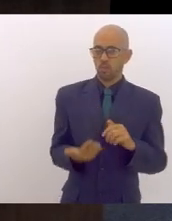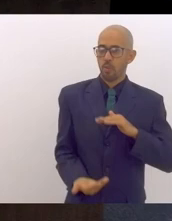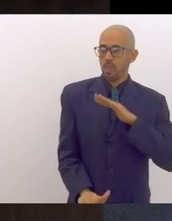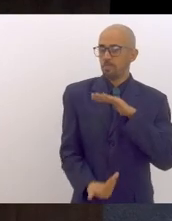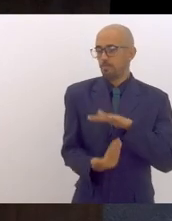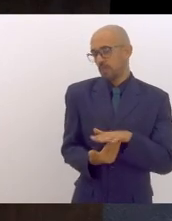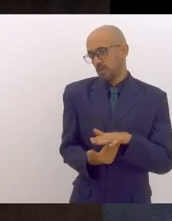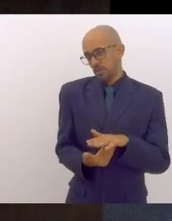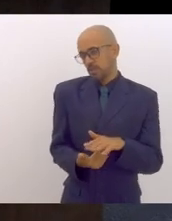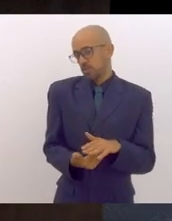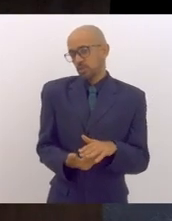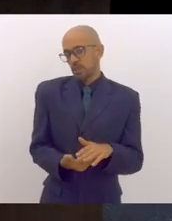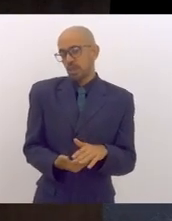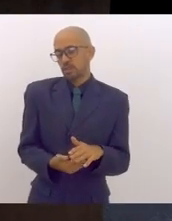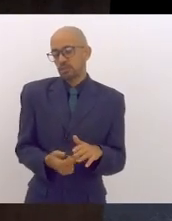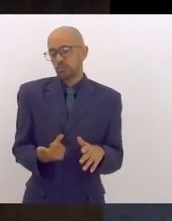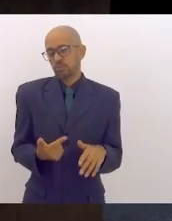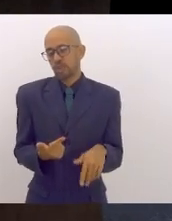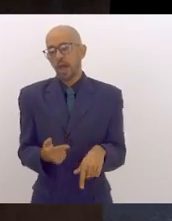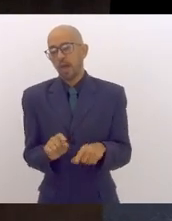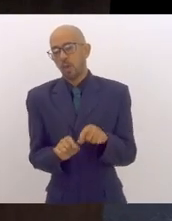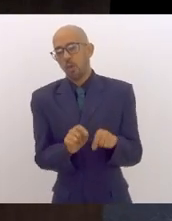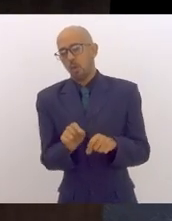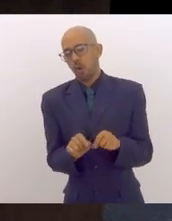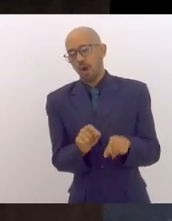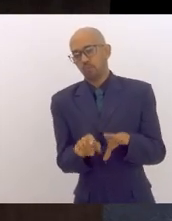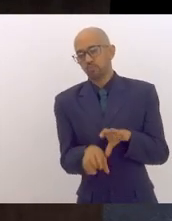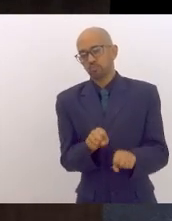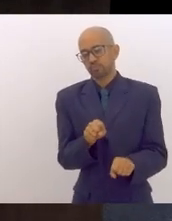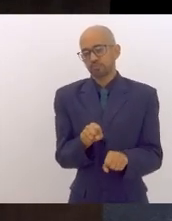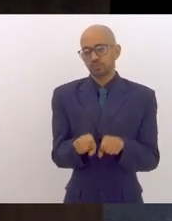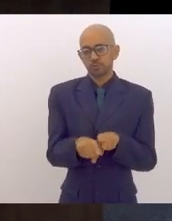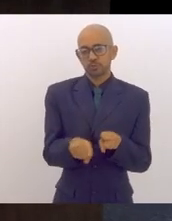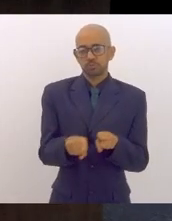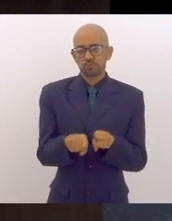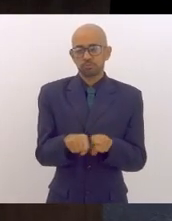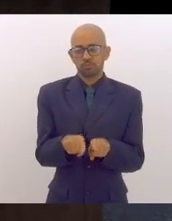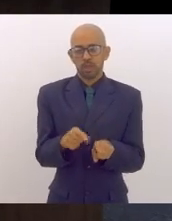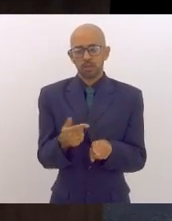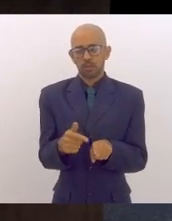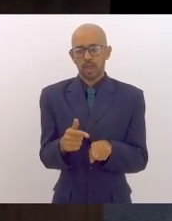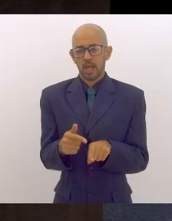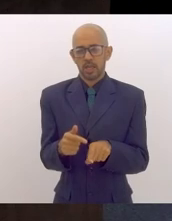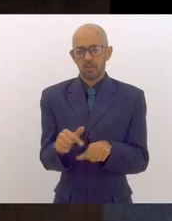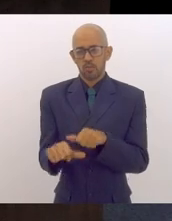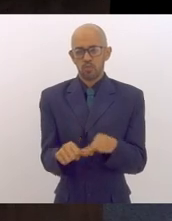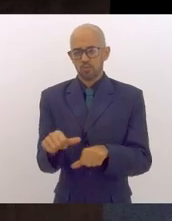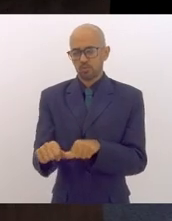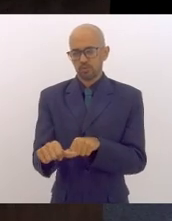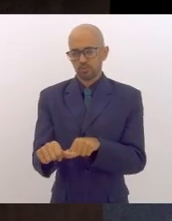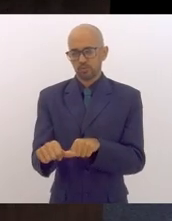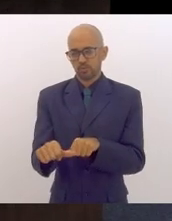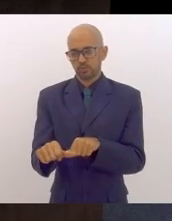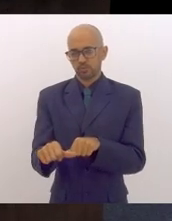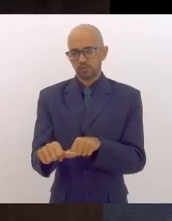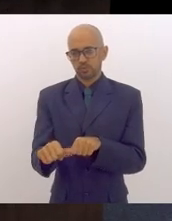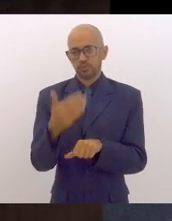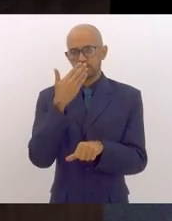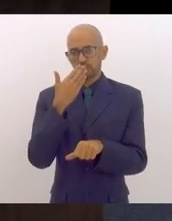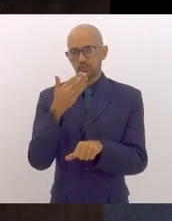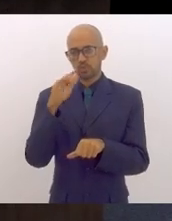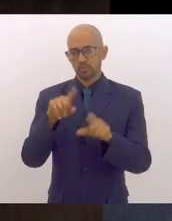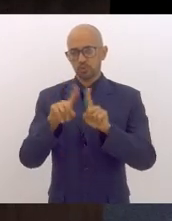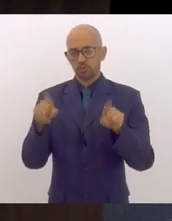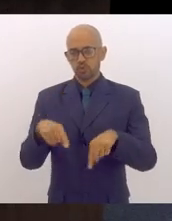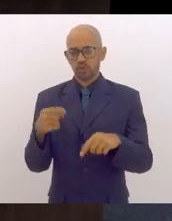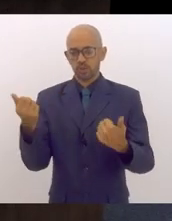onde eles passem a não só se formar, mas acabar sendo, né, se transformando em um tipo de força de trabalho que